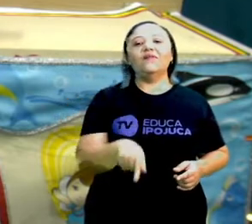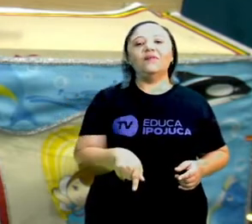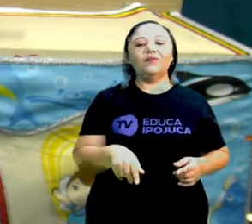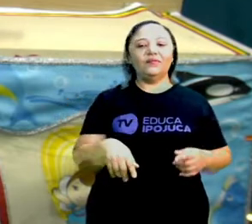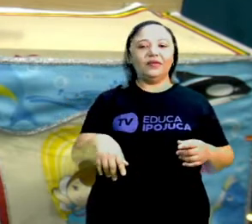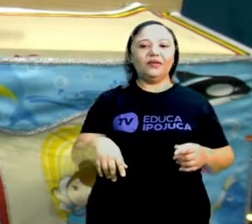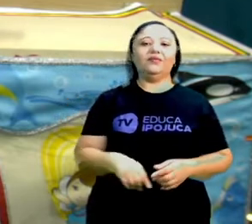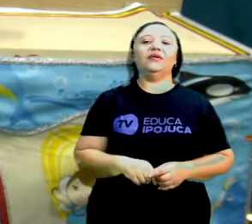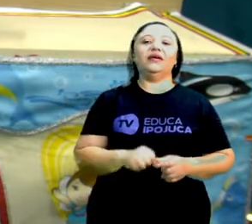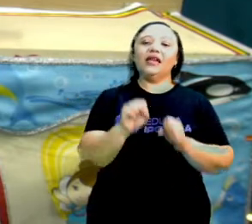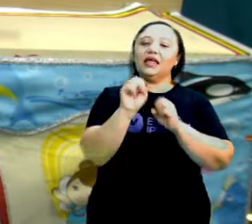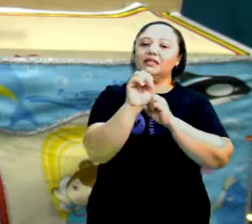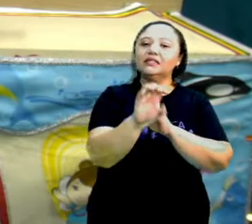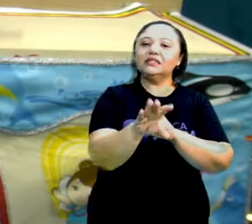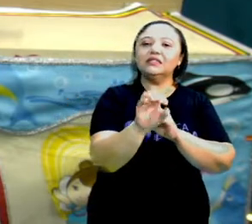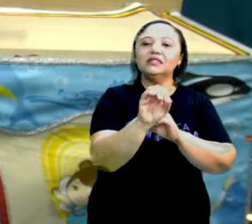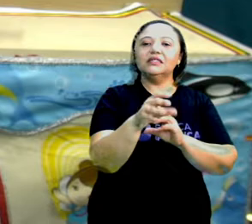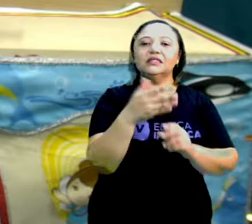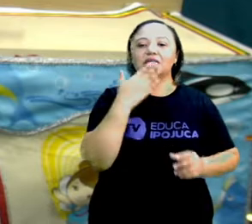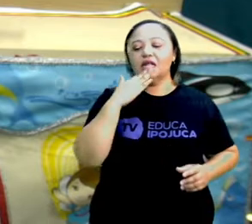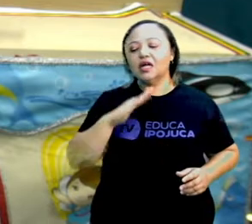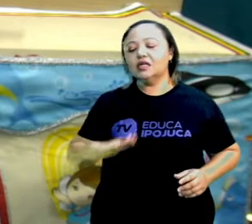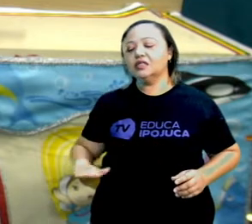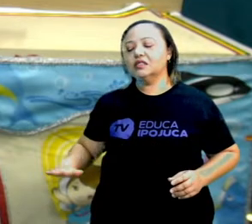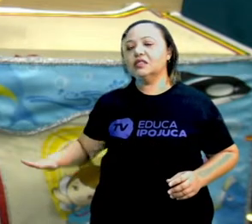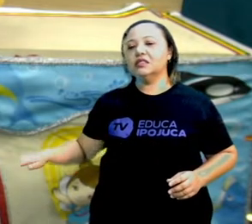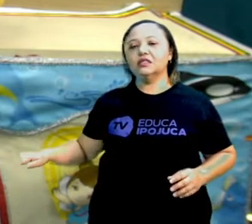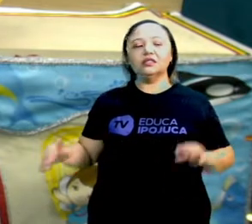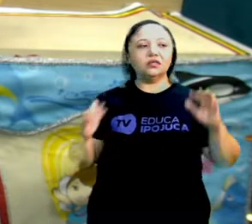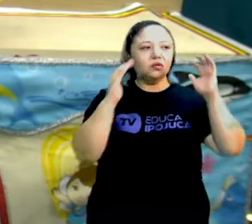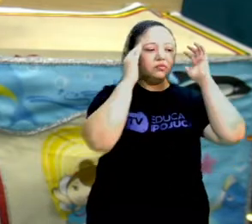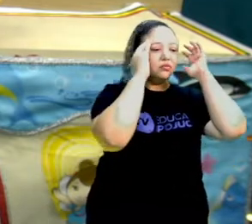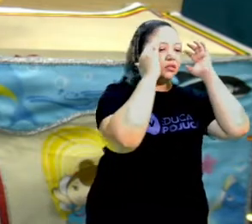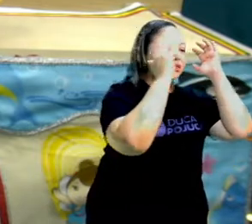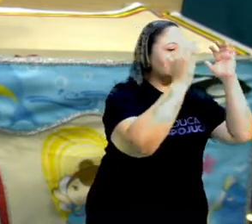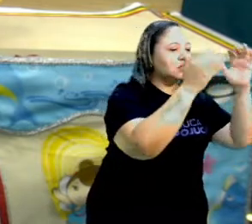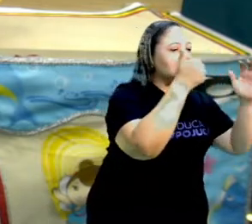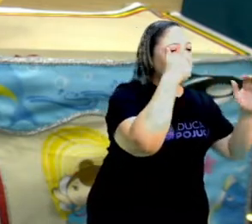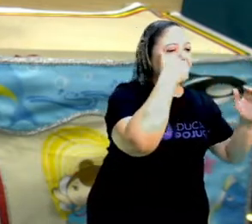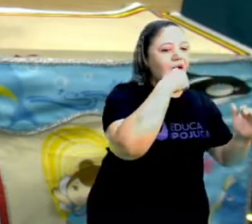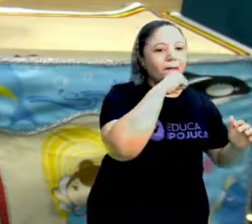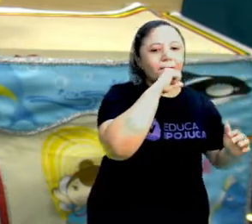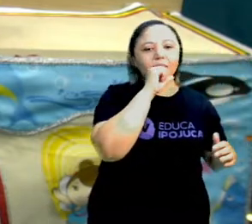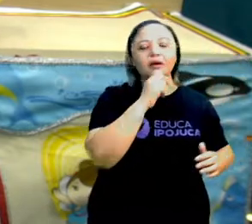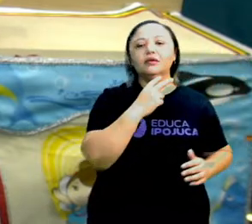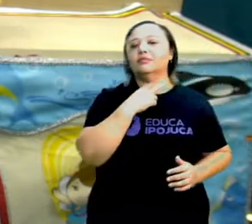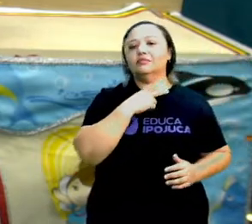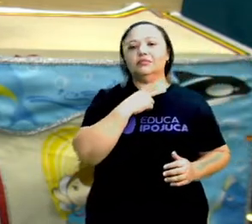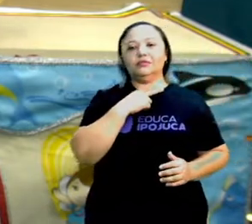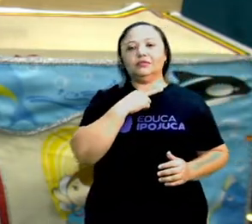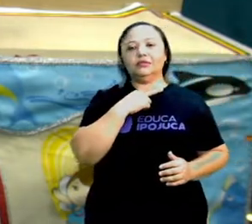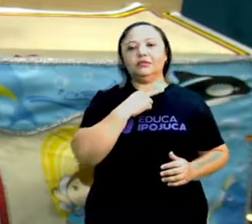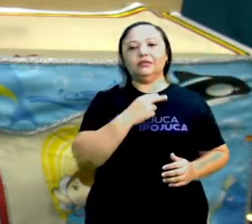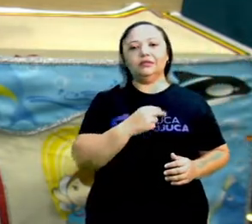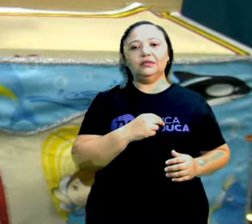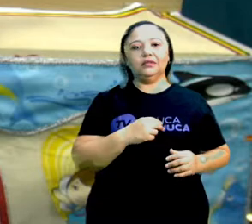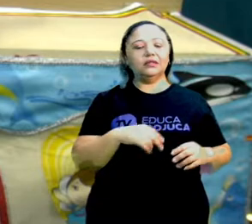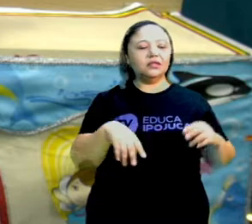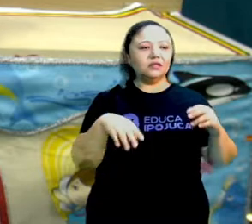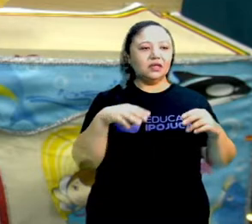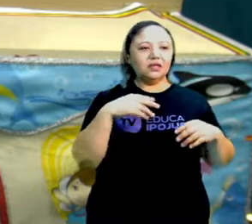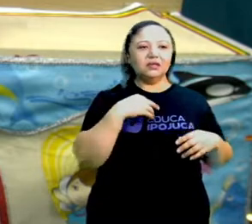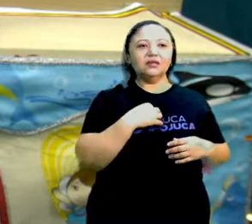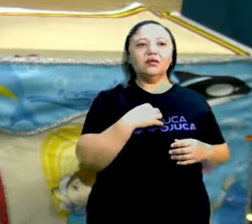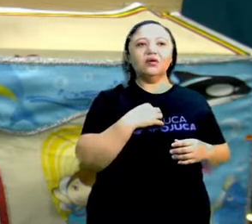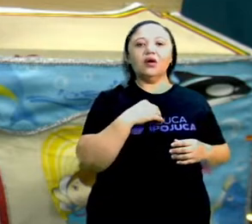é uma lição pra vocês. Não pode desobedecer a mamãe. Isso mesmo, então. Não! Não